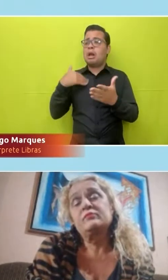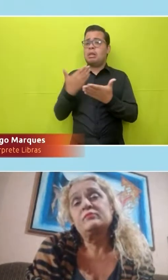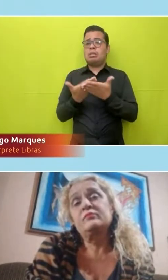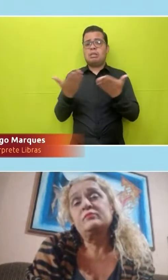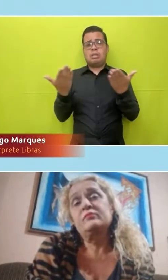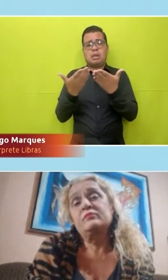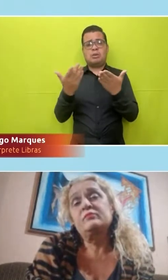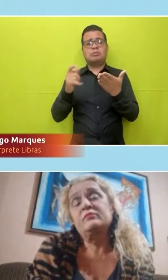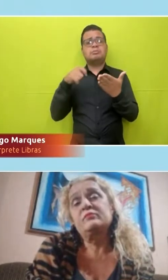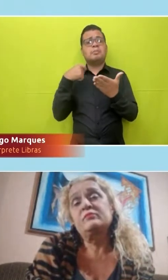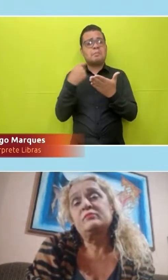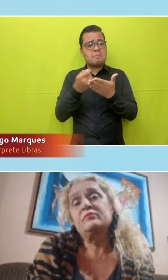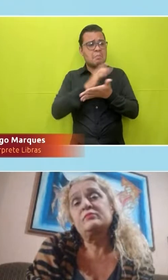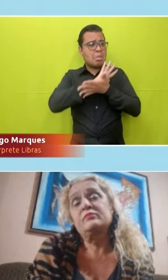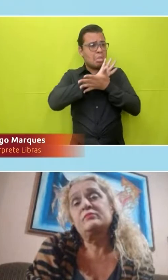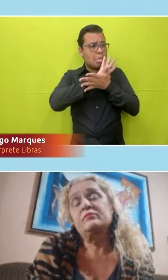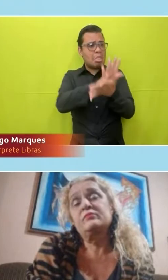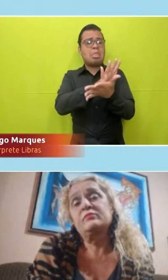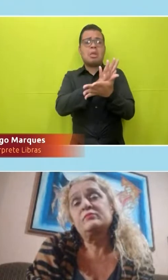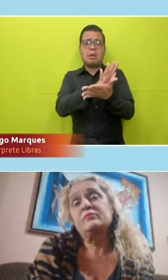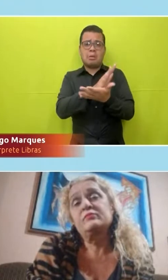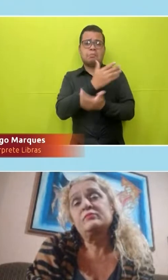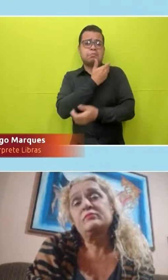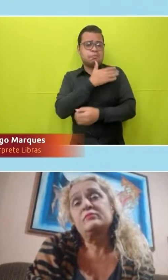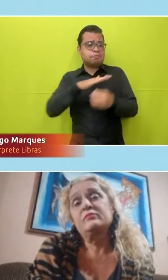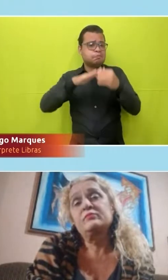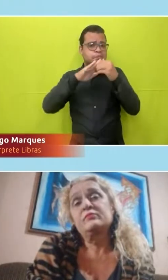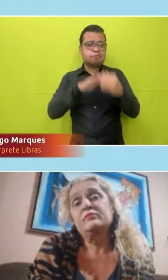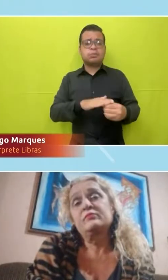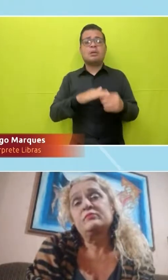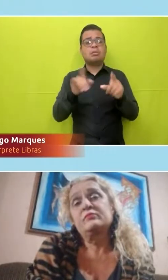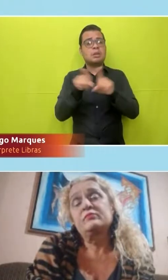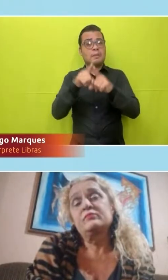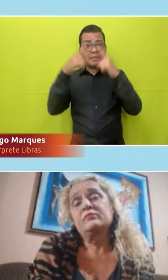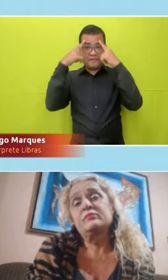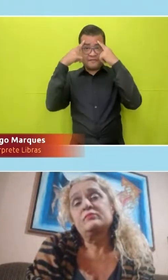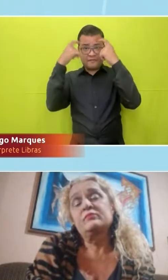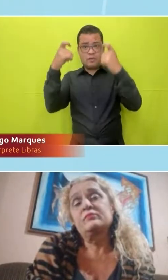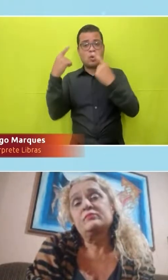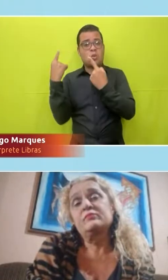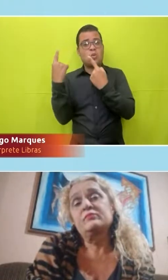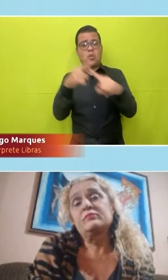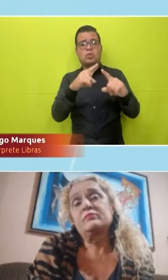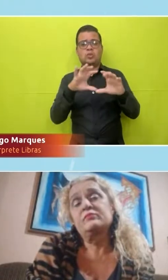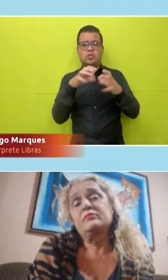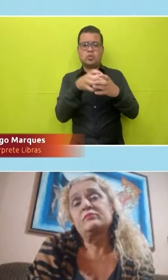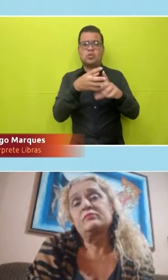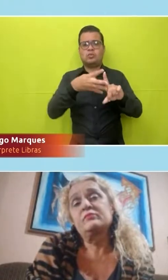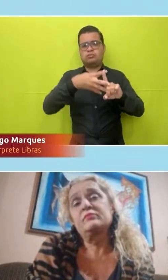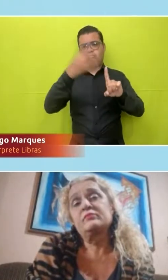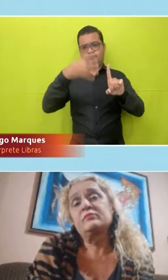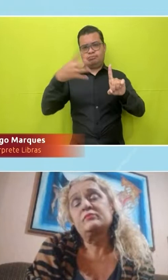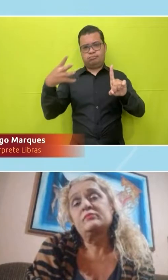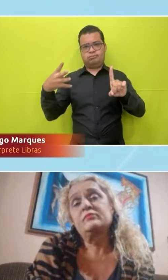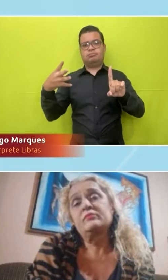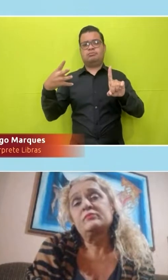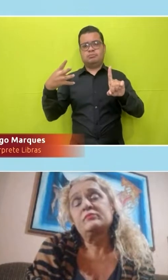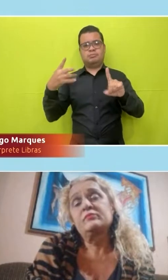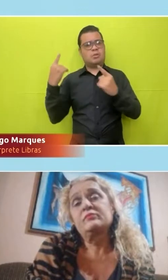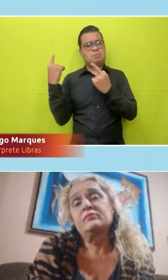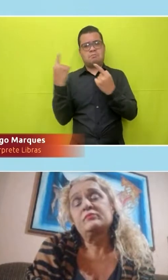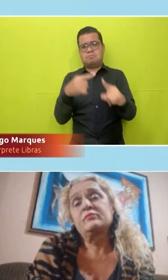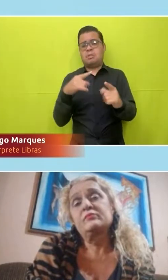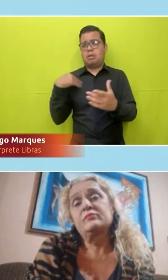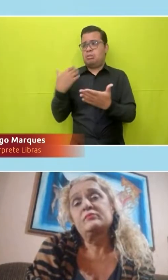um preconceito, uma discriminação e uma violência contra a população homossexual, trans, não binária, no Brasil e